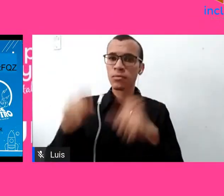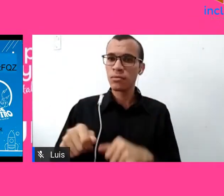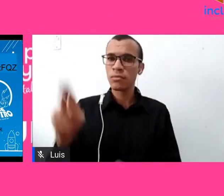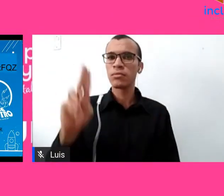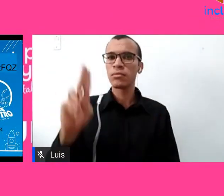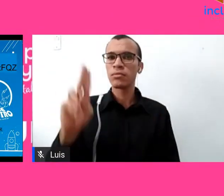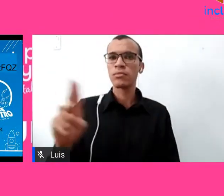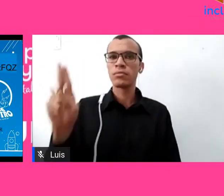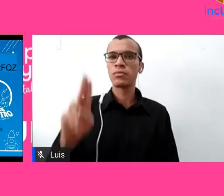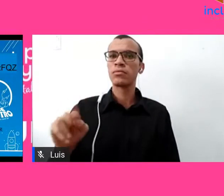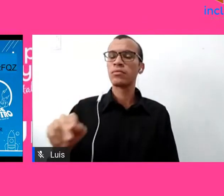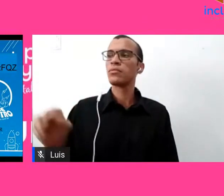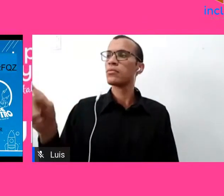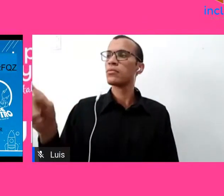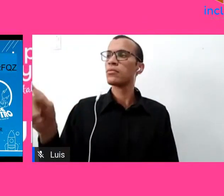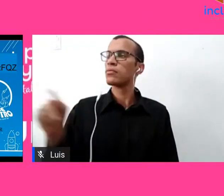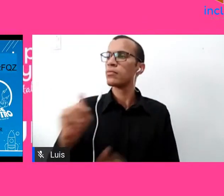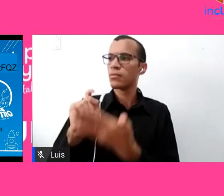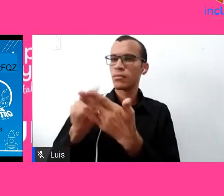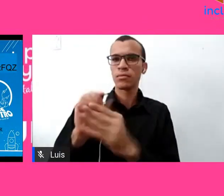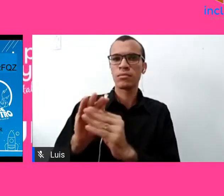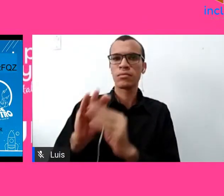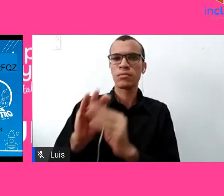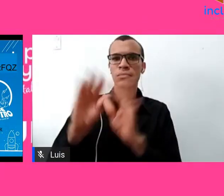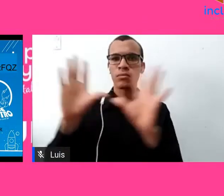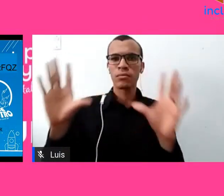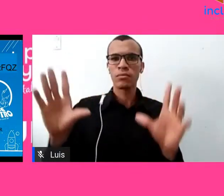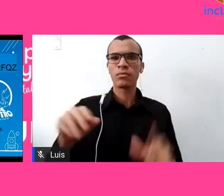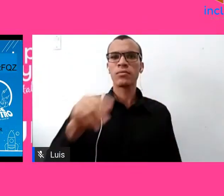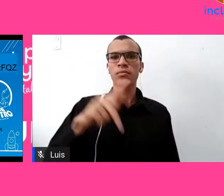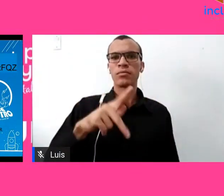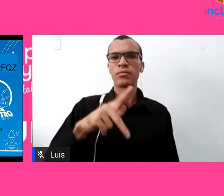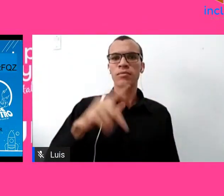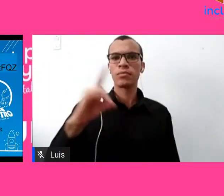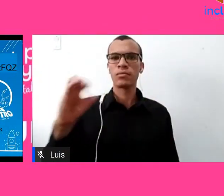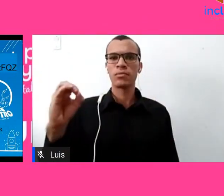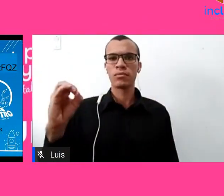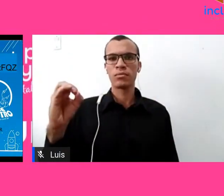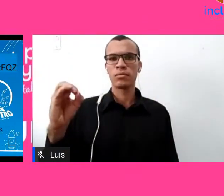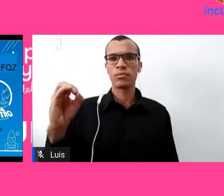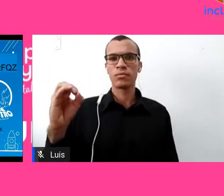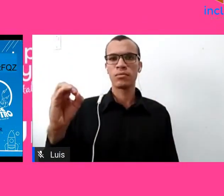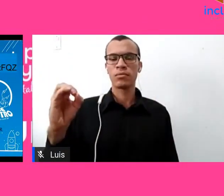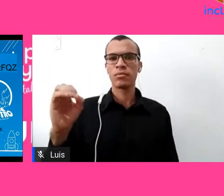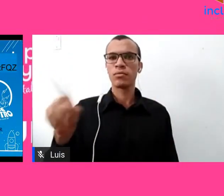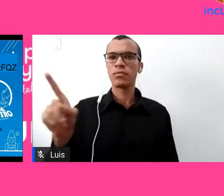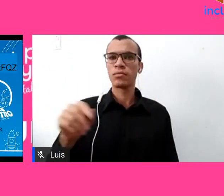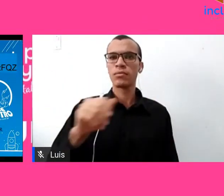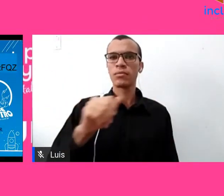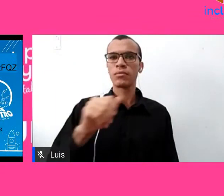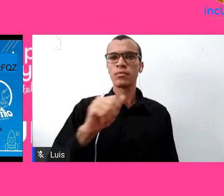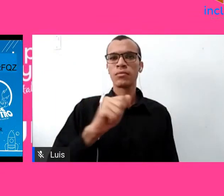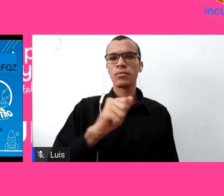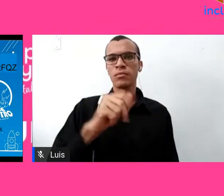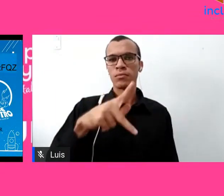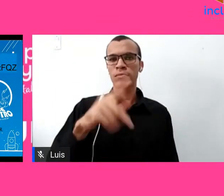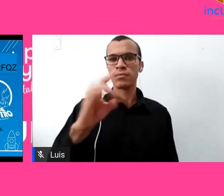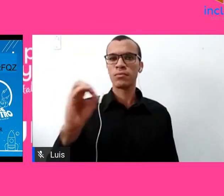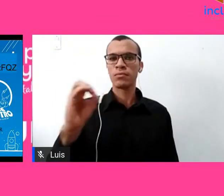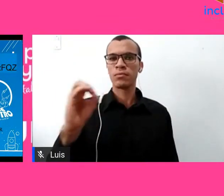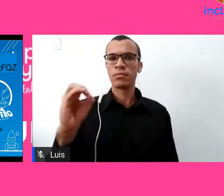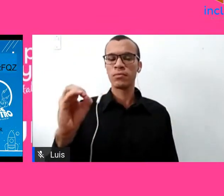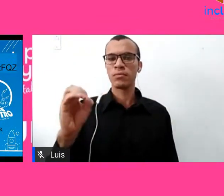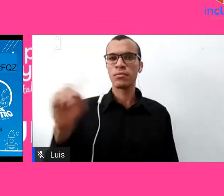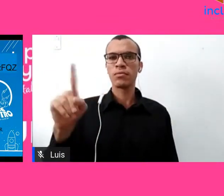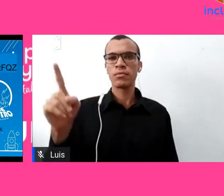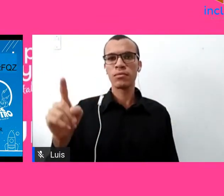os arquivos chamado PDO. Os arquivos PDO são os arquivos gerados pelo